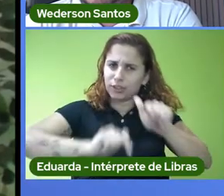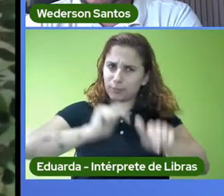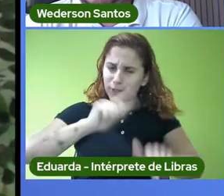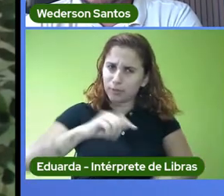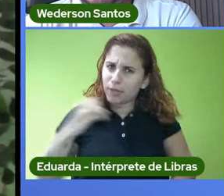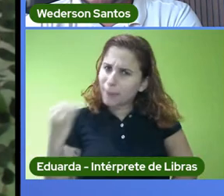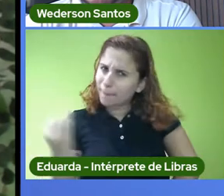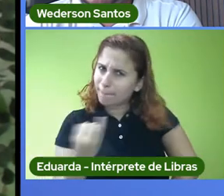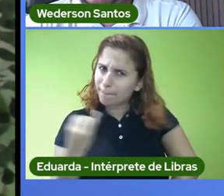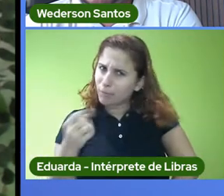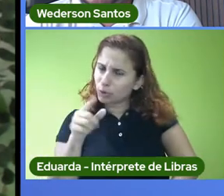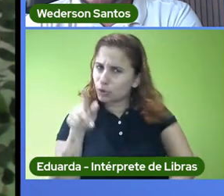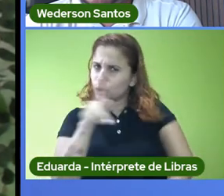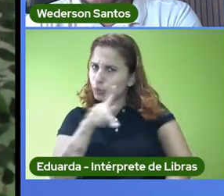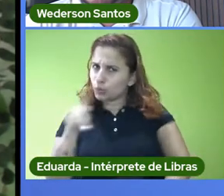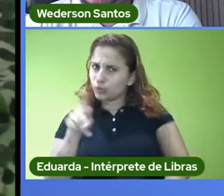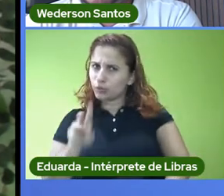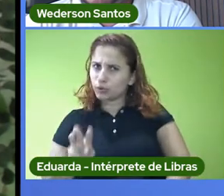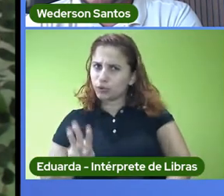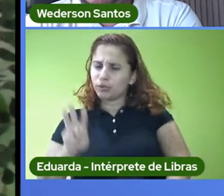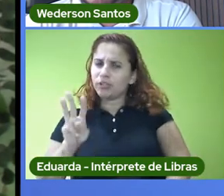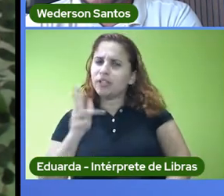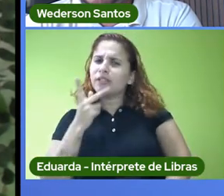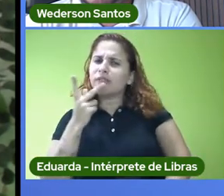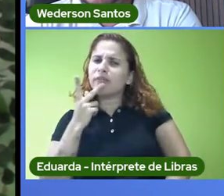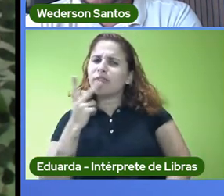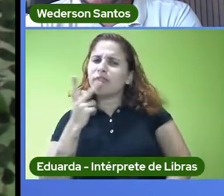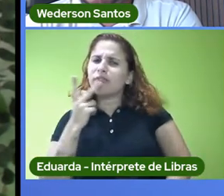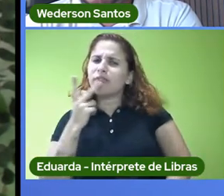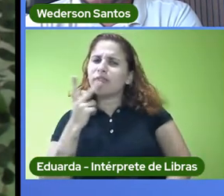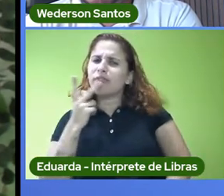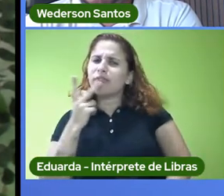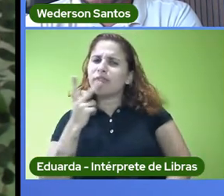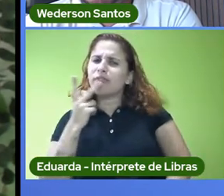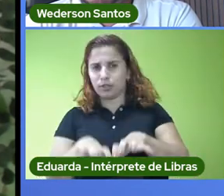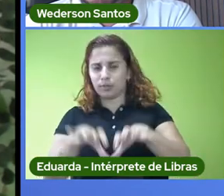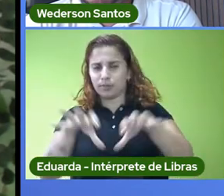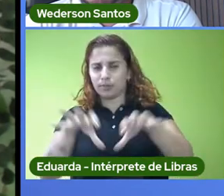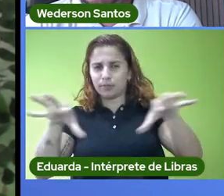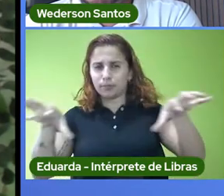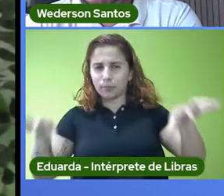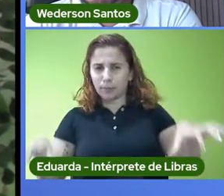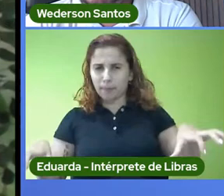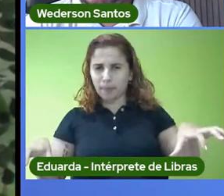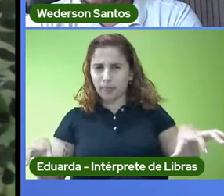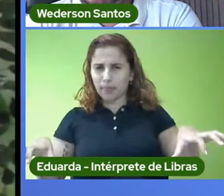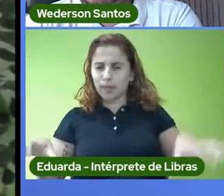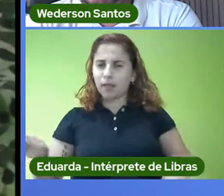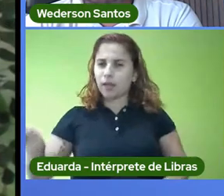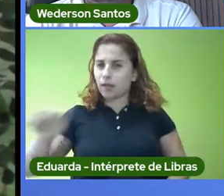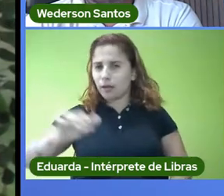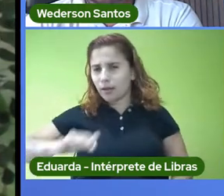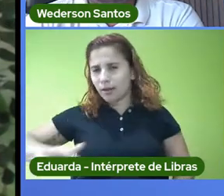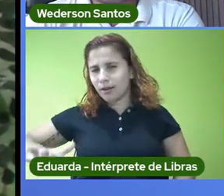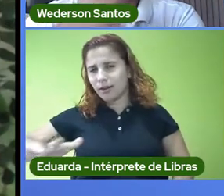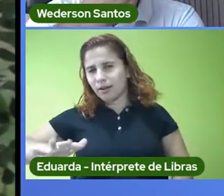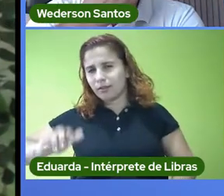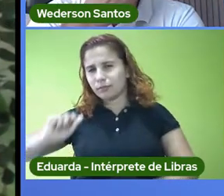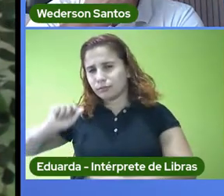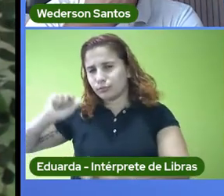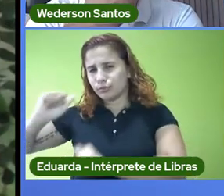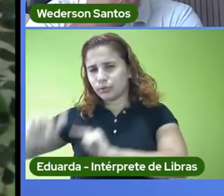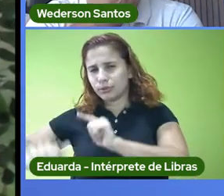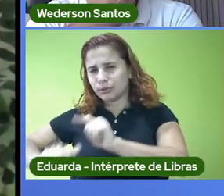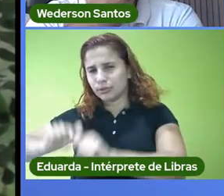Ederson reforçar essa distinção entre mercado de trabalho e mundo do trabalho, e entendendo esse mundo do